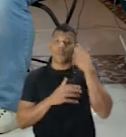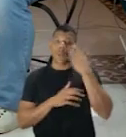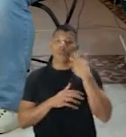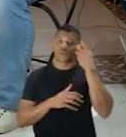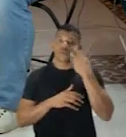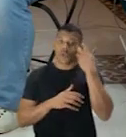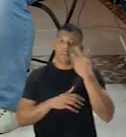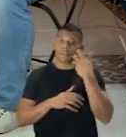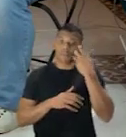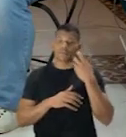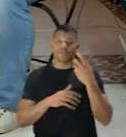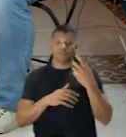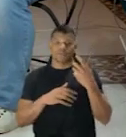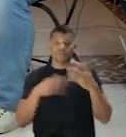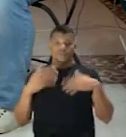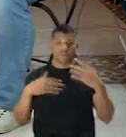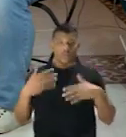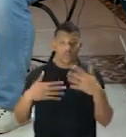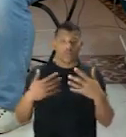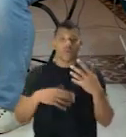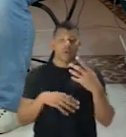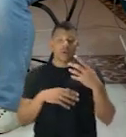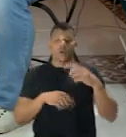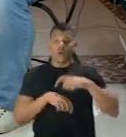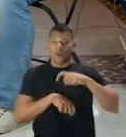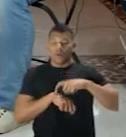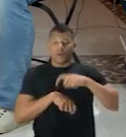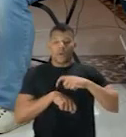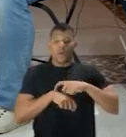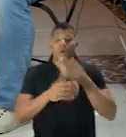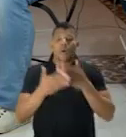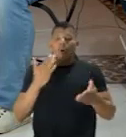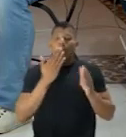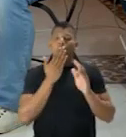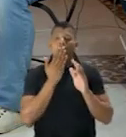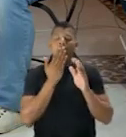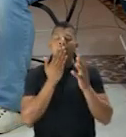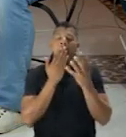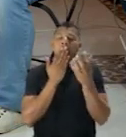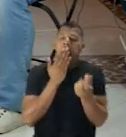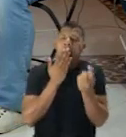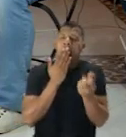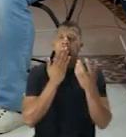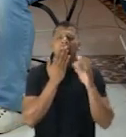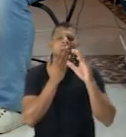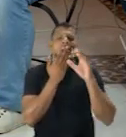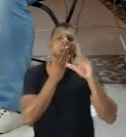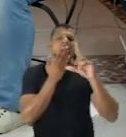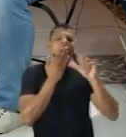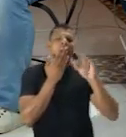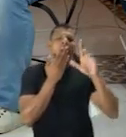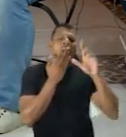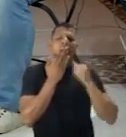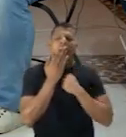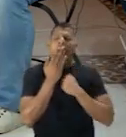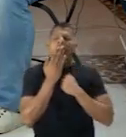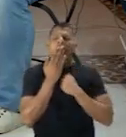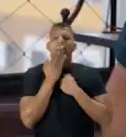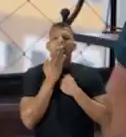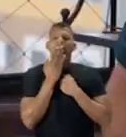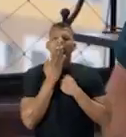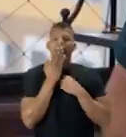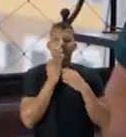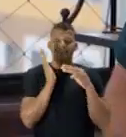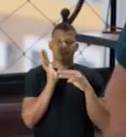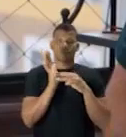Pintou uma melodiazinha na cabeça. Eu fui botando uma letra qualquer para não perder. Gravei assim no celular. E aí, por